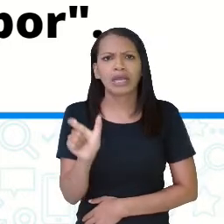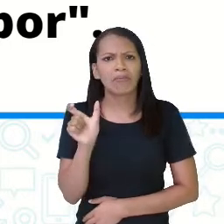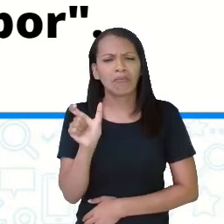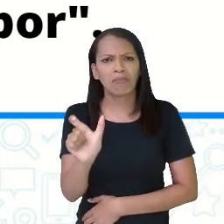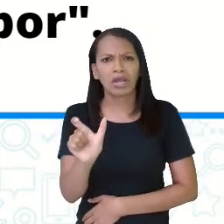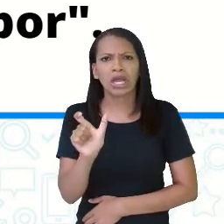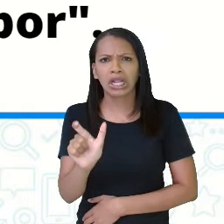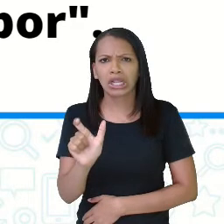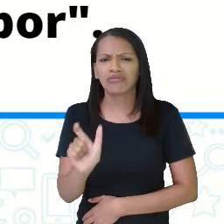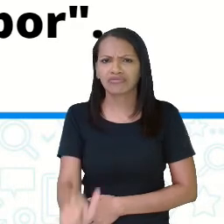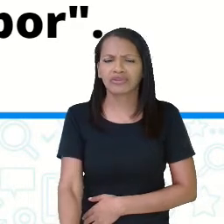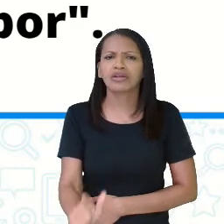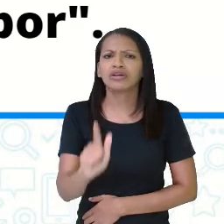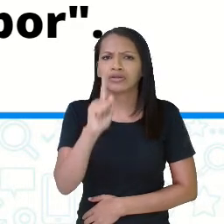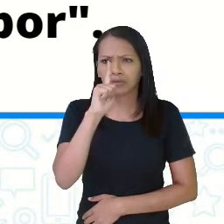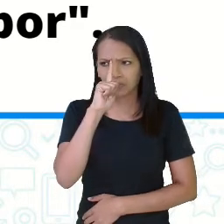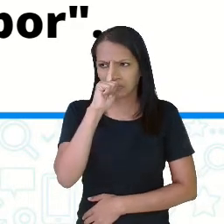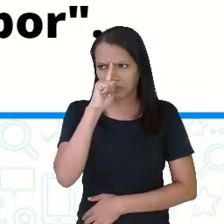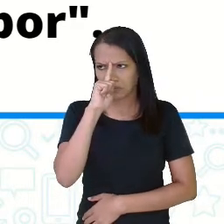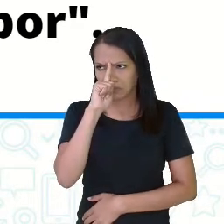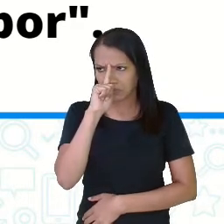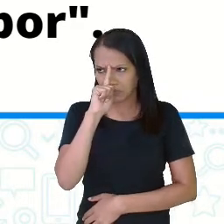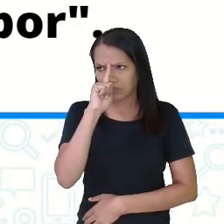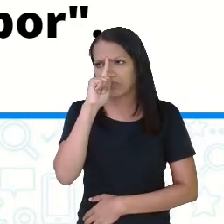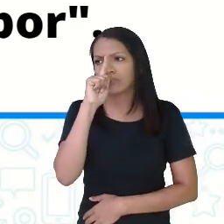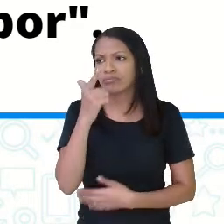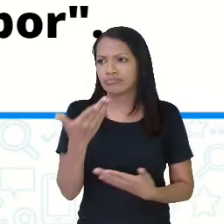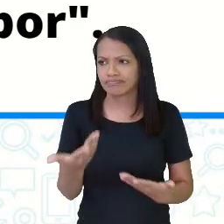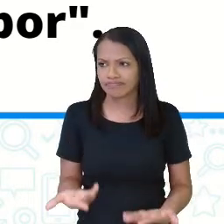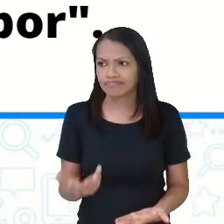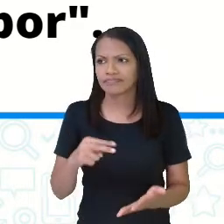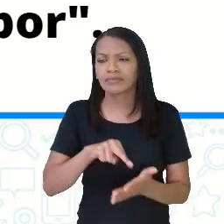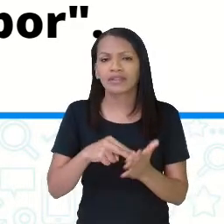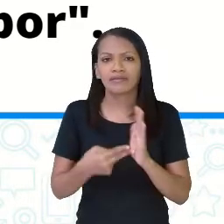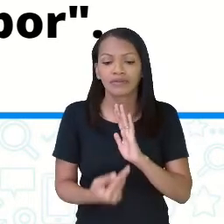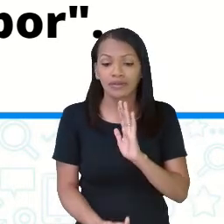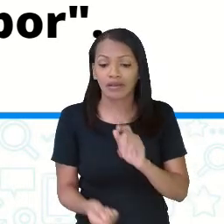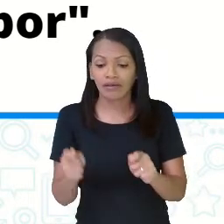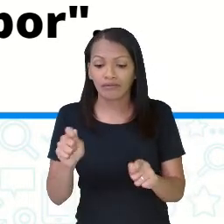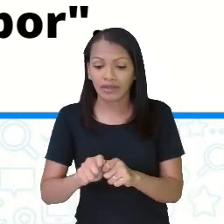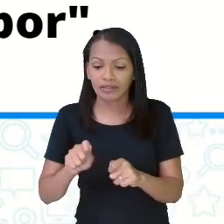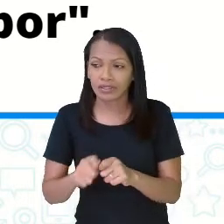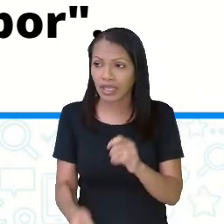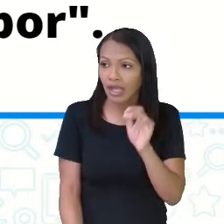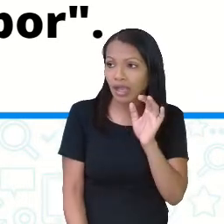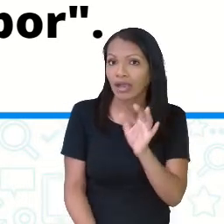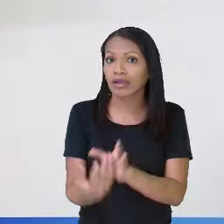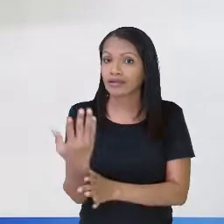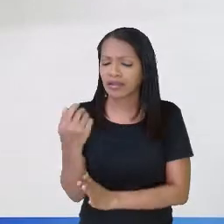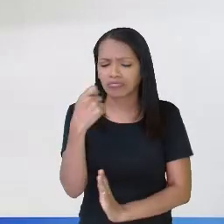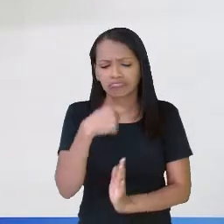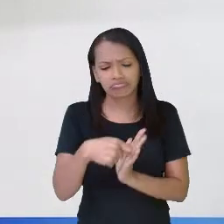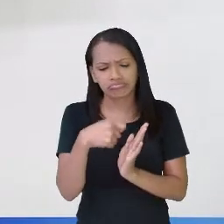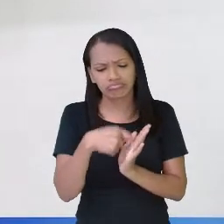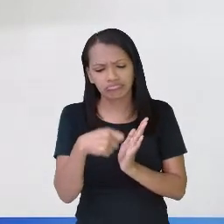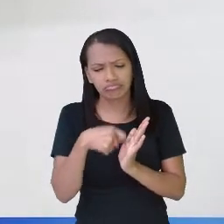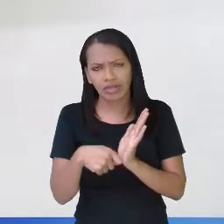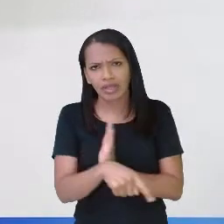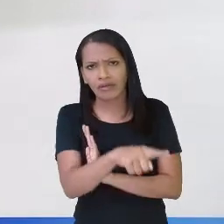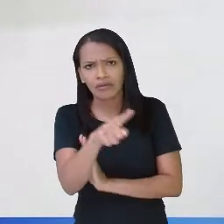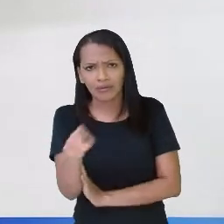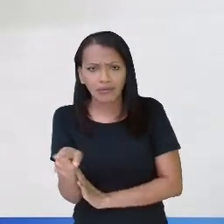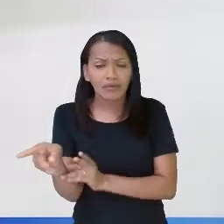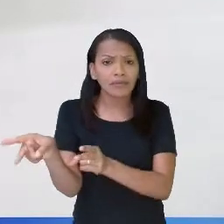esses meses, né, que já trabalhamos com vocês esse ano, vários tipos de textos diferentes, de gêneros textuais. E vocês